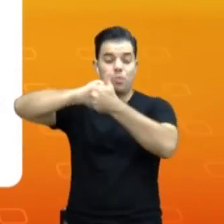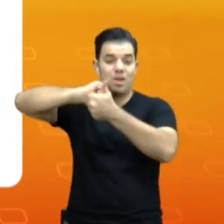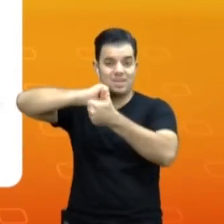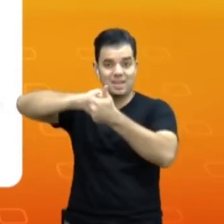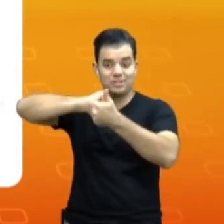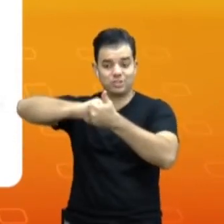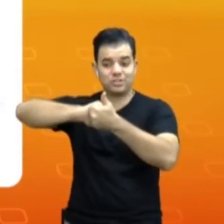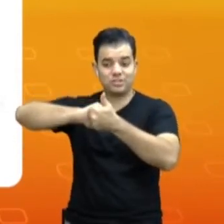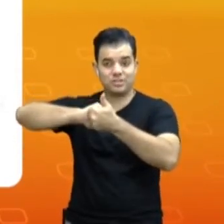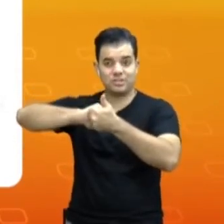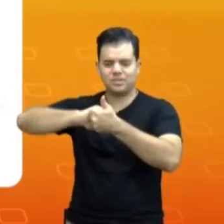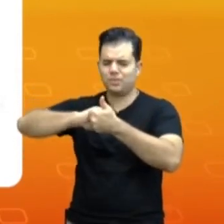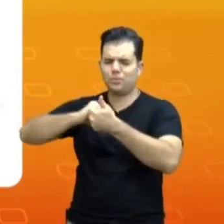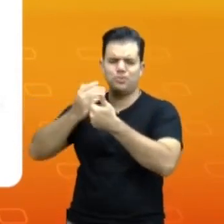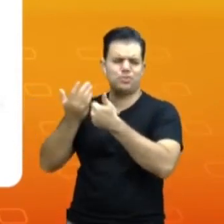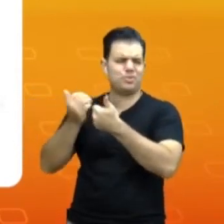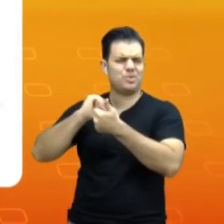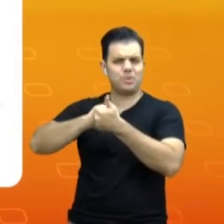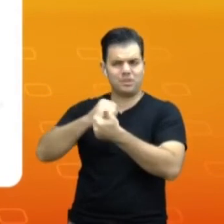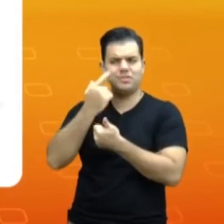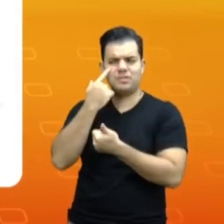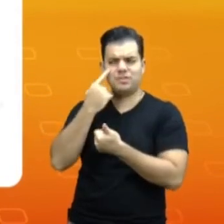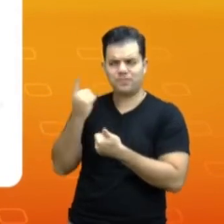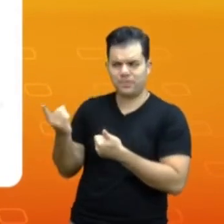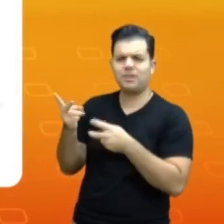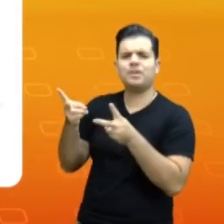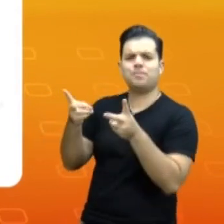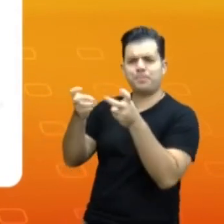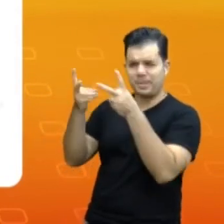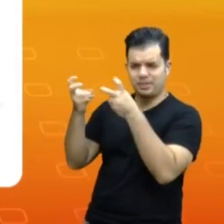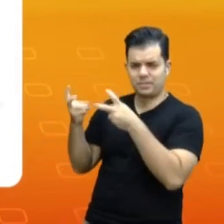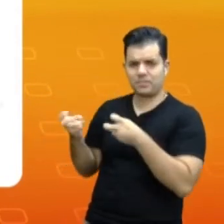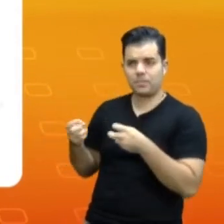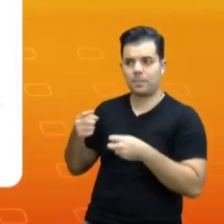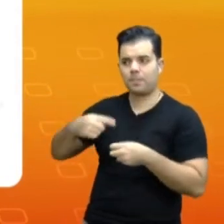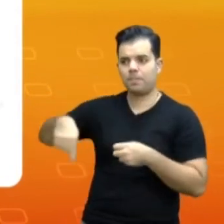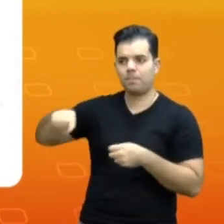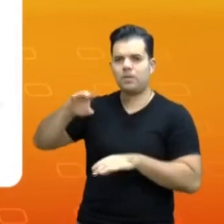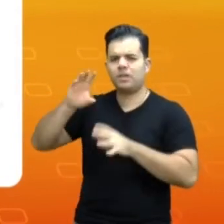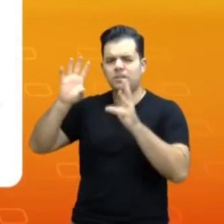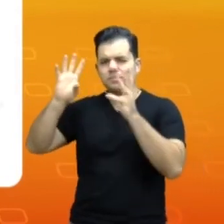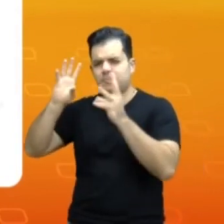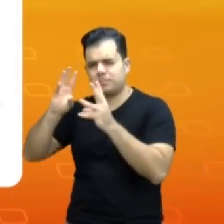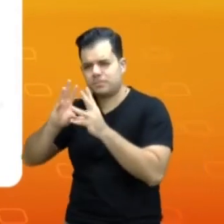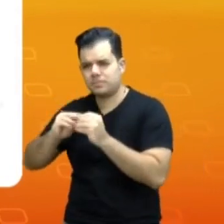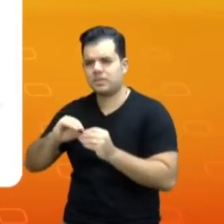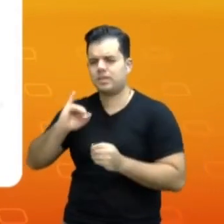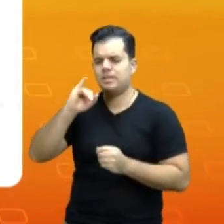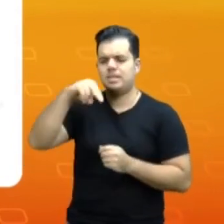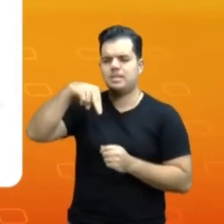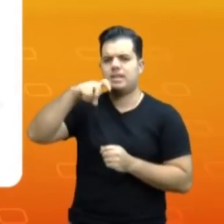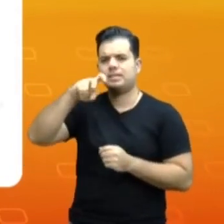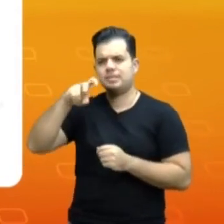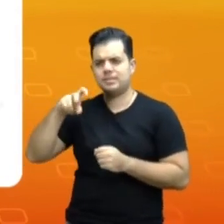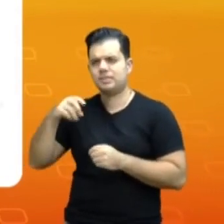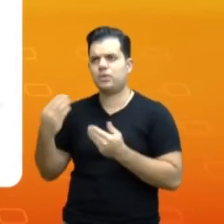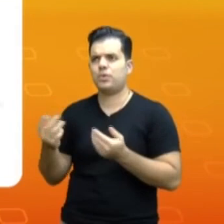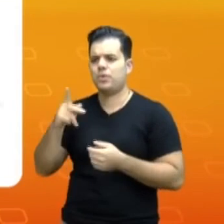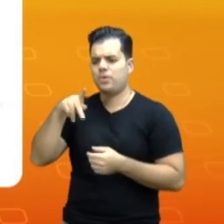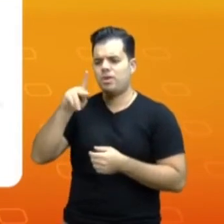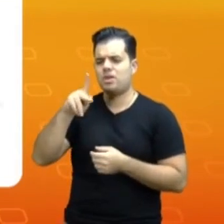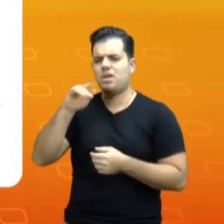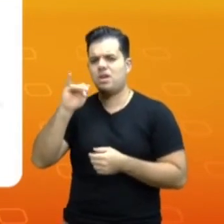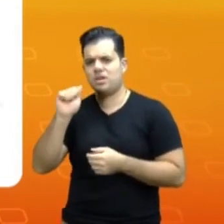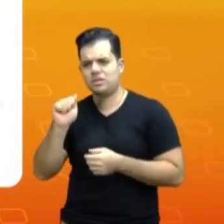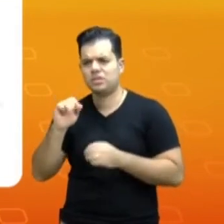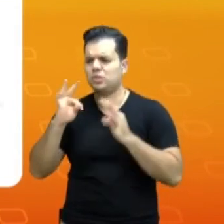A qualidade do sinal, eu acho que vocês viram em todos os canais. A gente tinha uma certa compressão em Net, Sky, e a característica de cada canal, mas